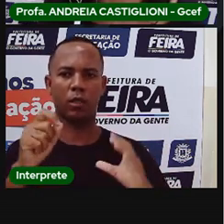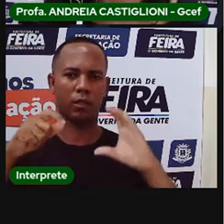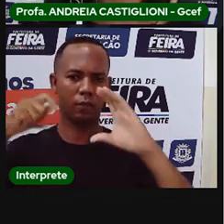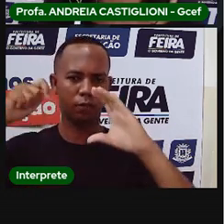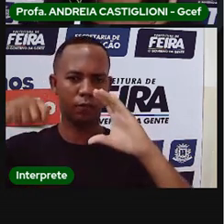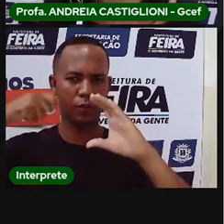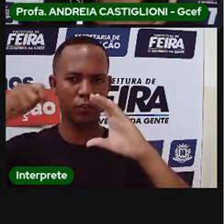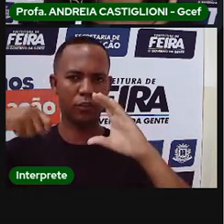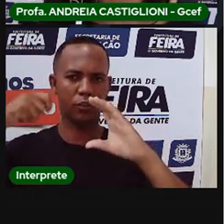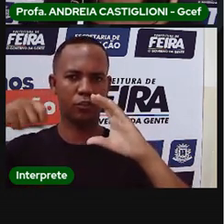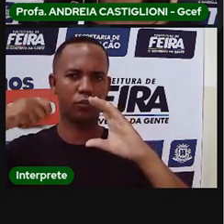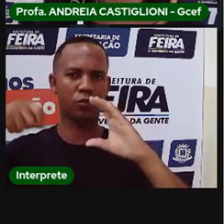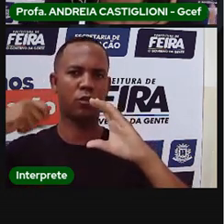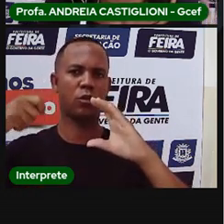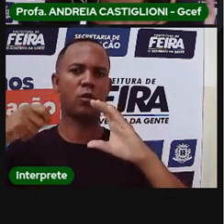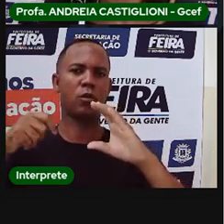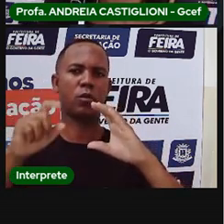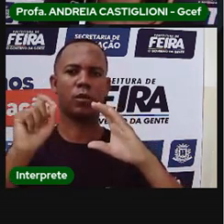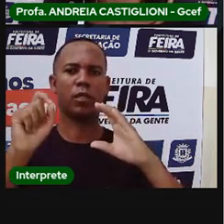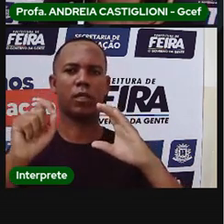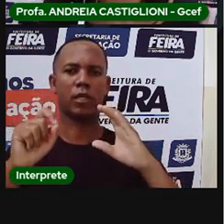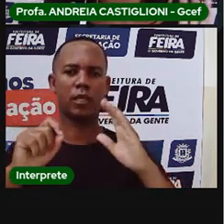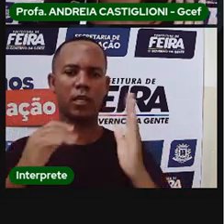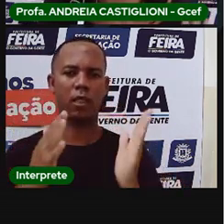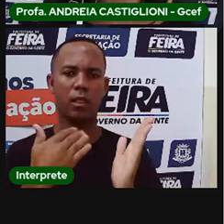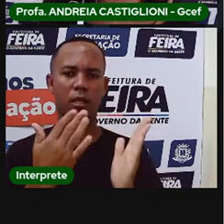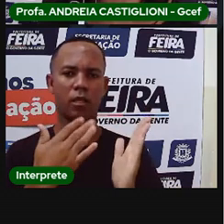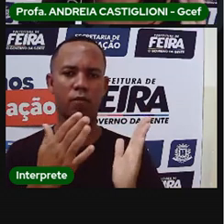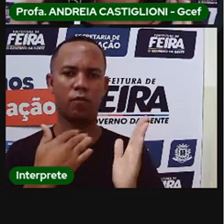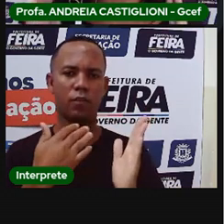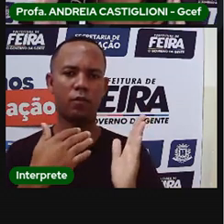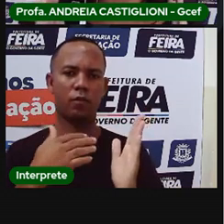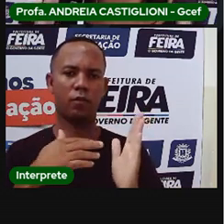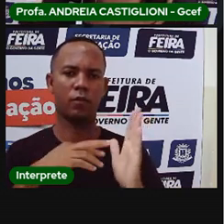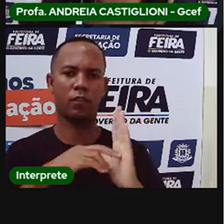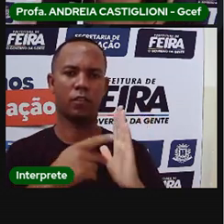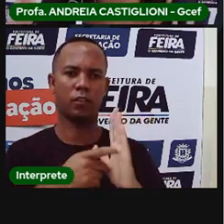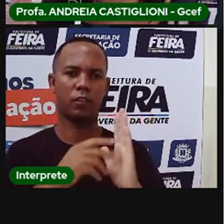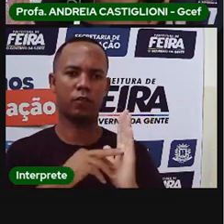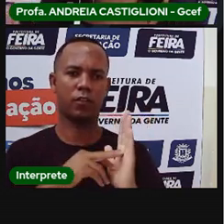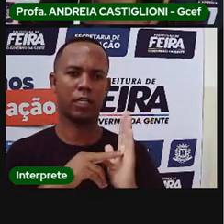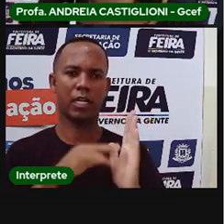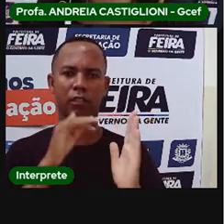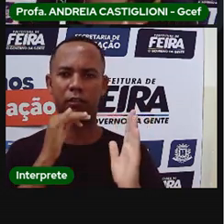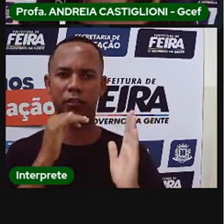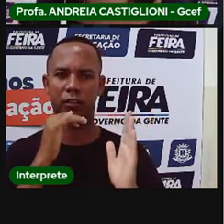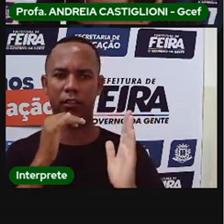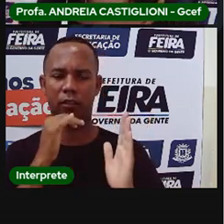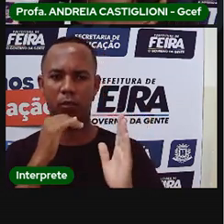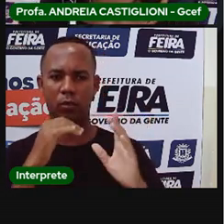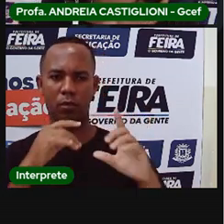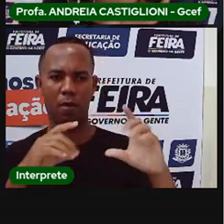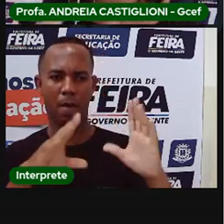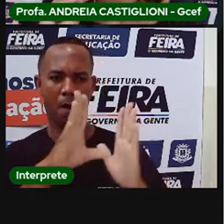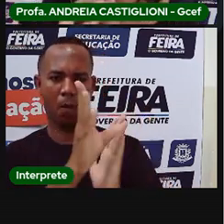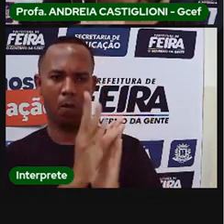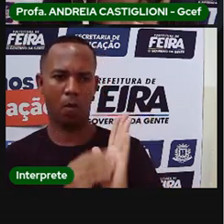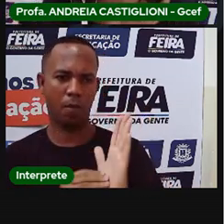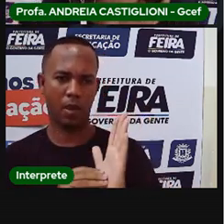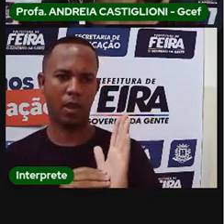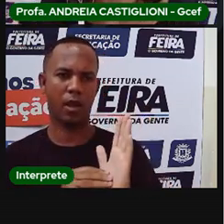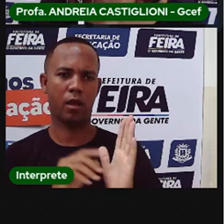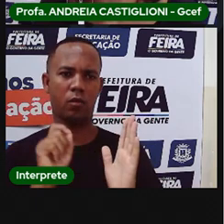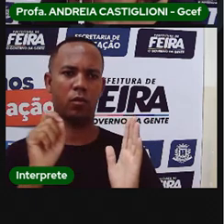Flor do Mundo, de José Saramago, é um livro, então pegaram as imagens dessas páginas do livro, né,